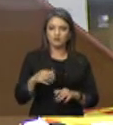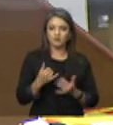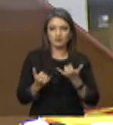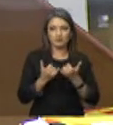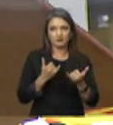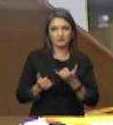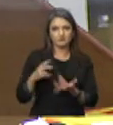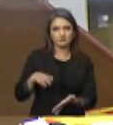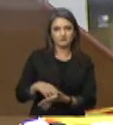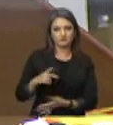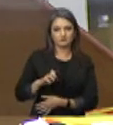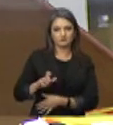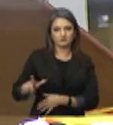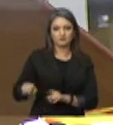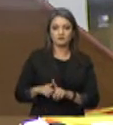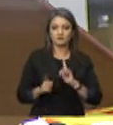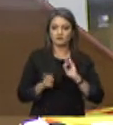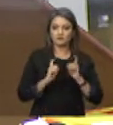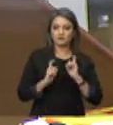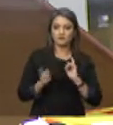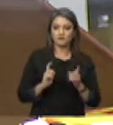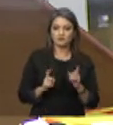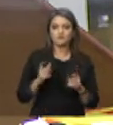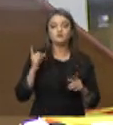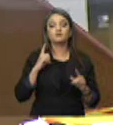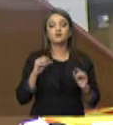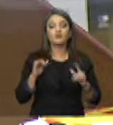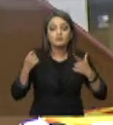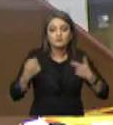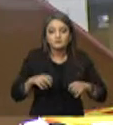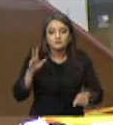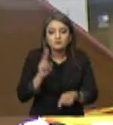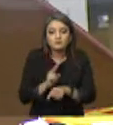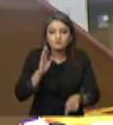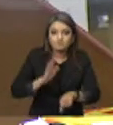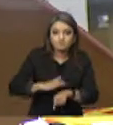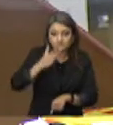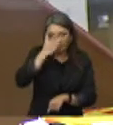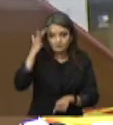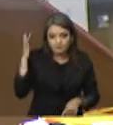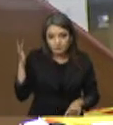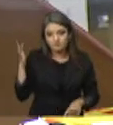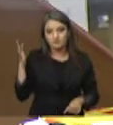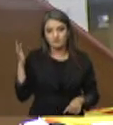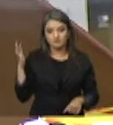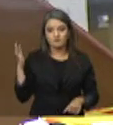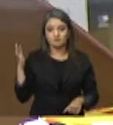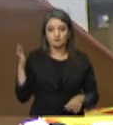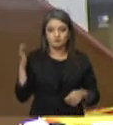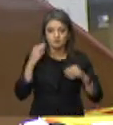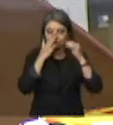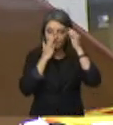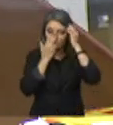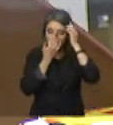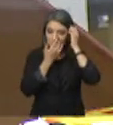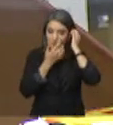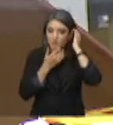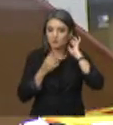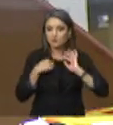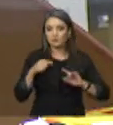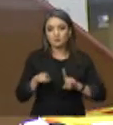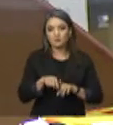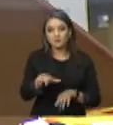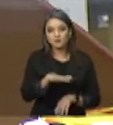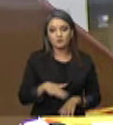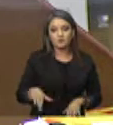penal e na Esfera administrativa explica a ver maior necessidade de proteção do indivíduo em Face do Estado ainda sob a perspectiva